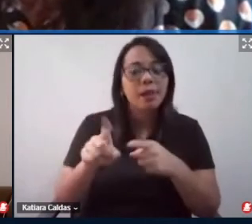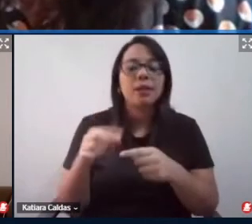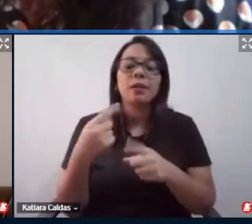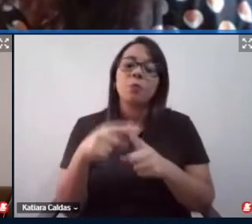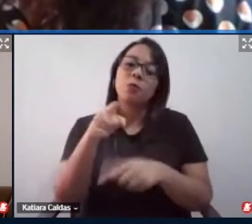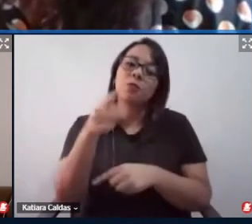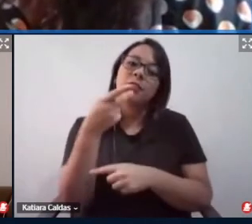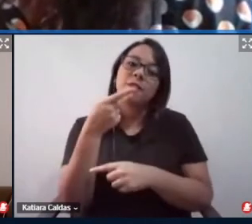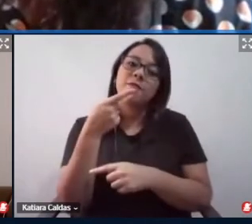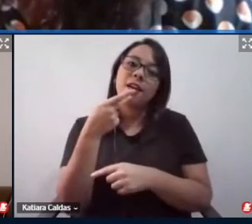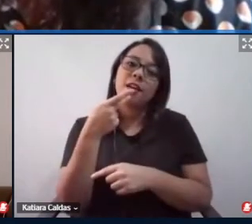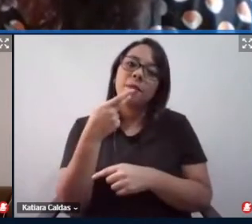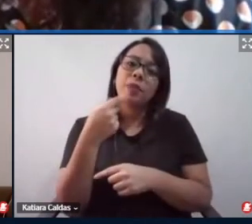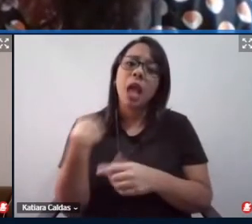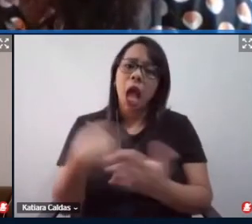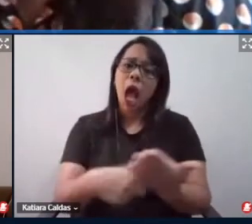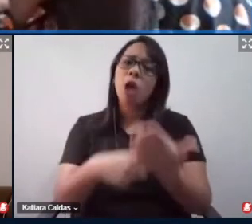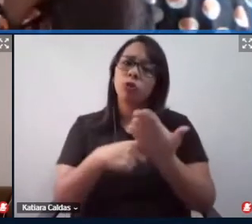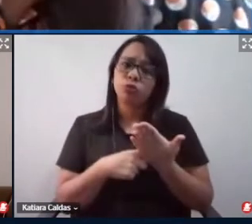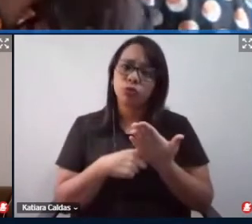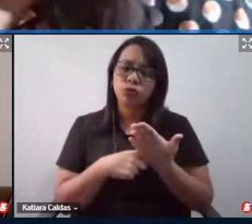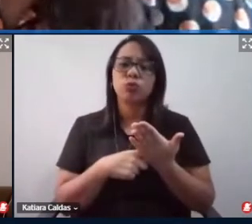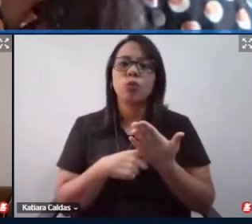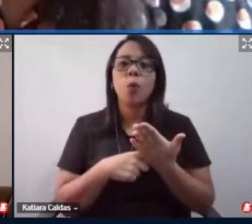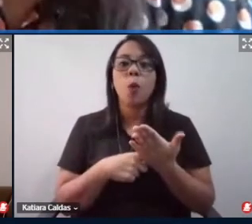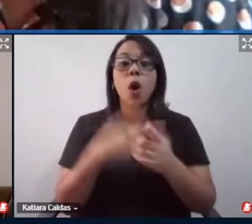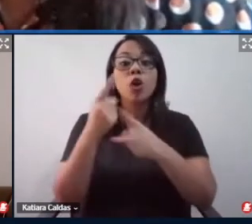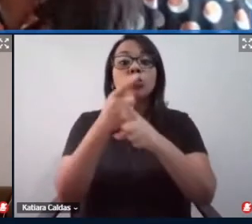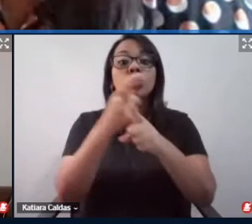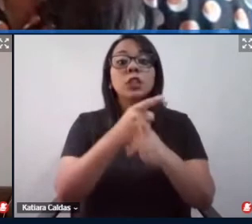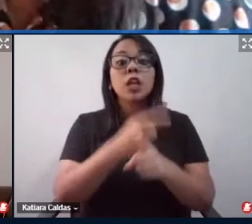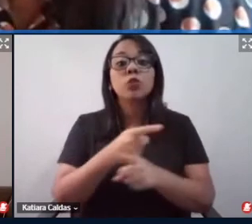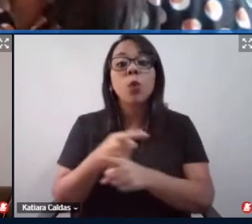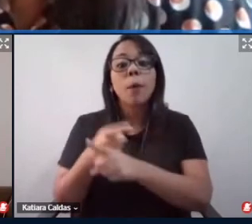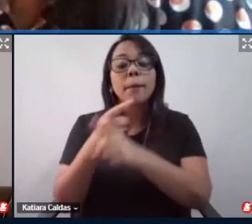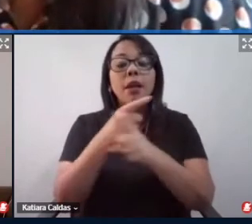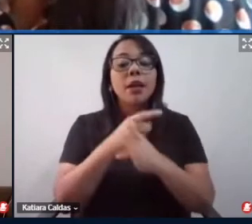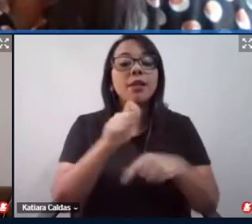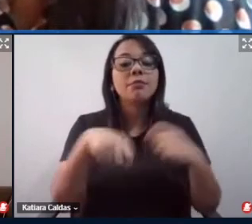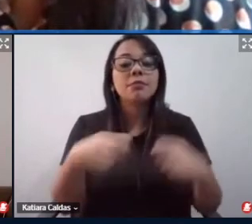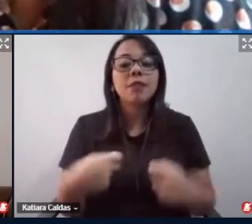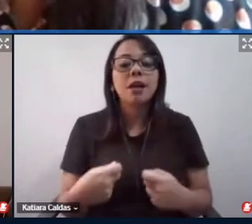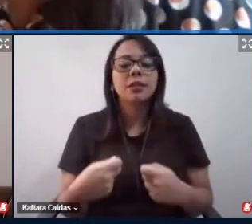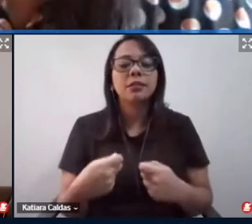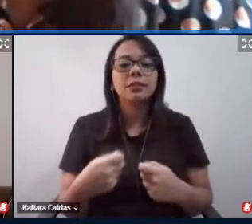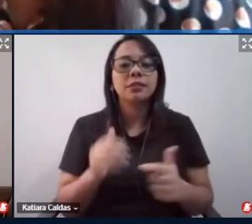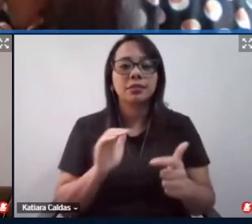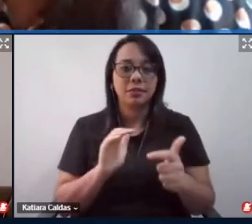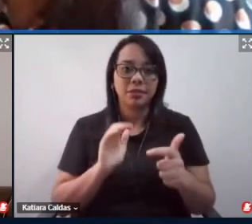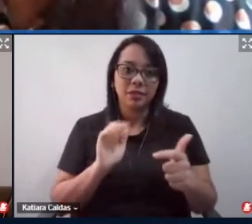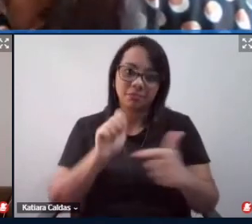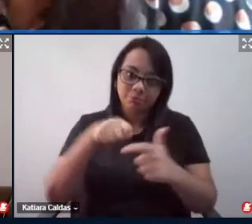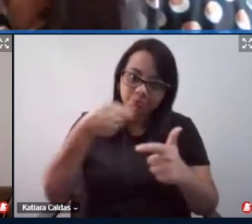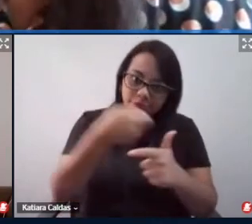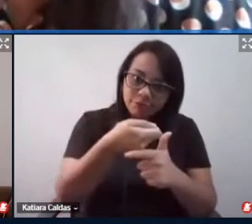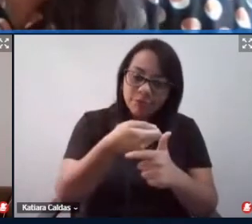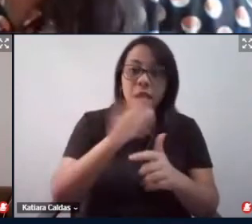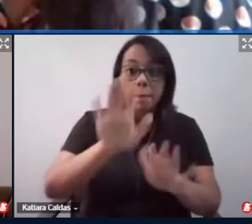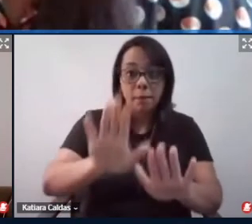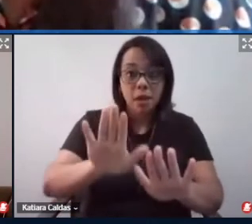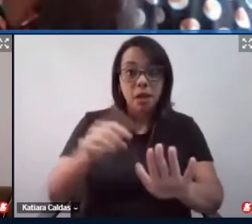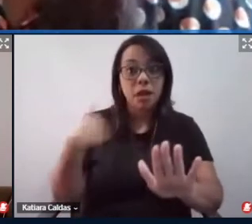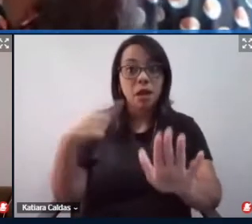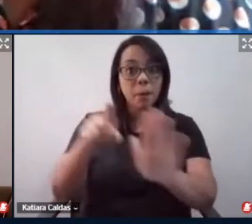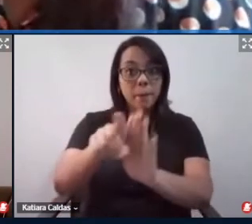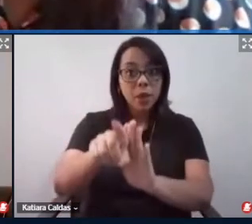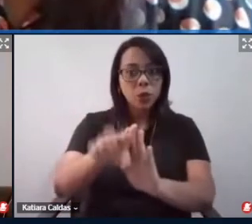ó. O que mais me ajudou na descoberta dos sinais? Termo. E eu te pergunto. É